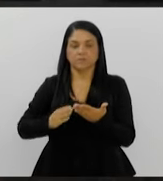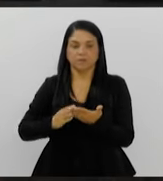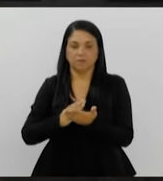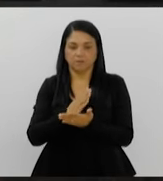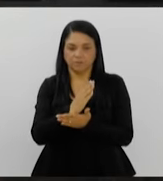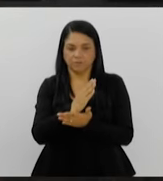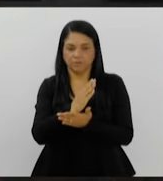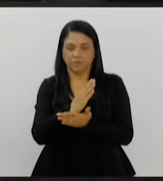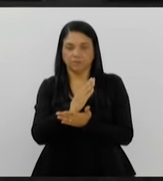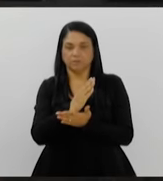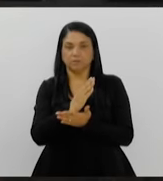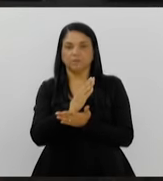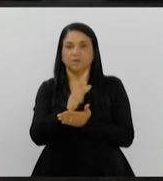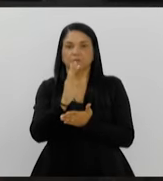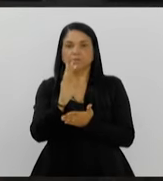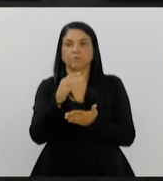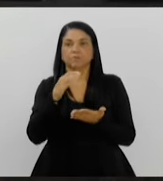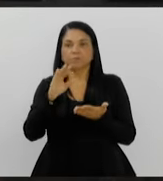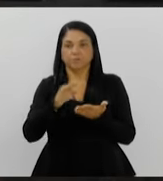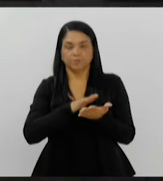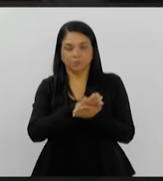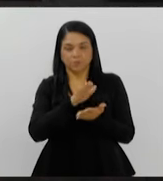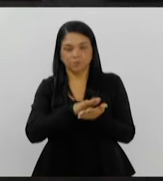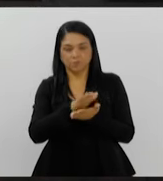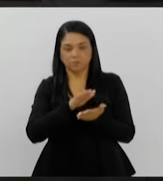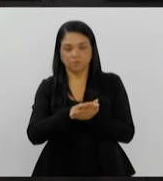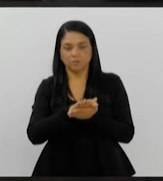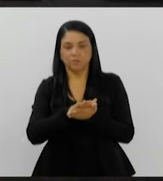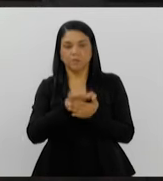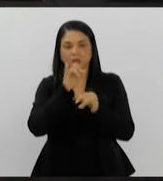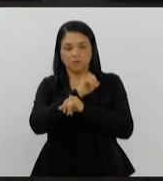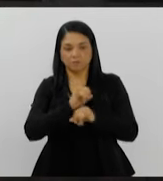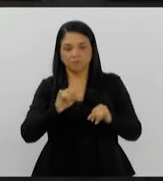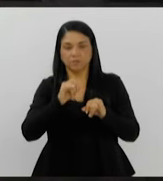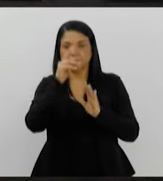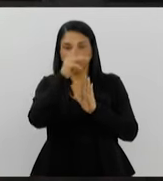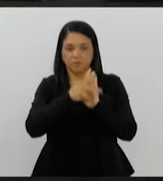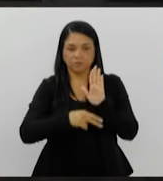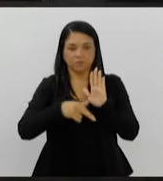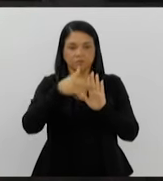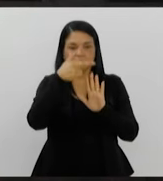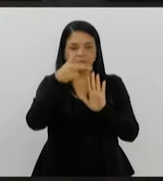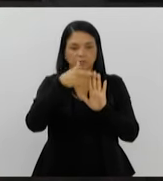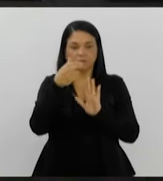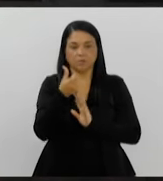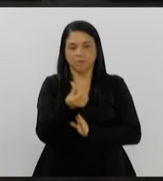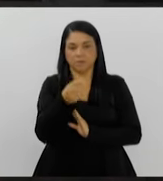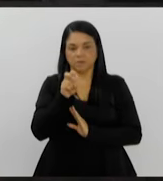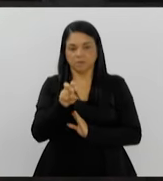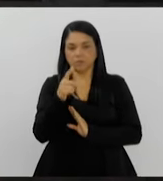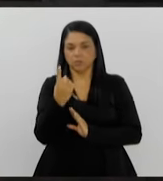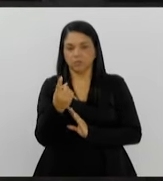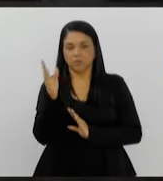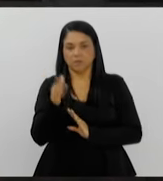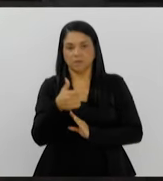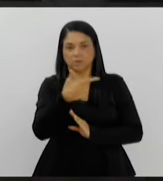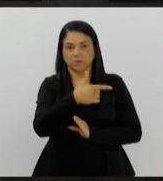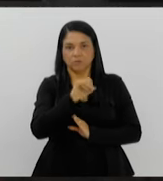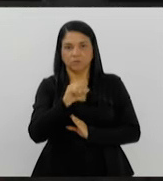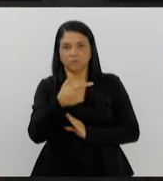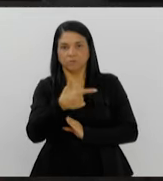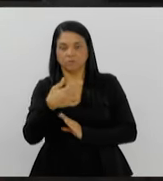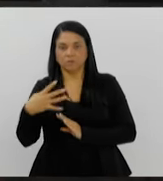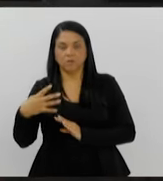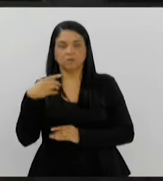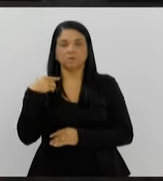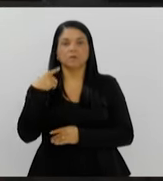estão aprovado vai a promulgação anuncio projeto de resolução número 651 de 2024 de